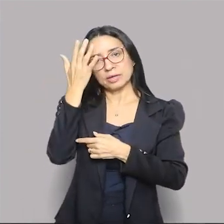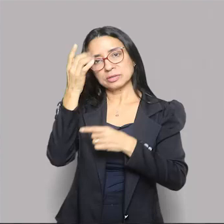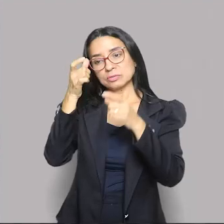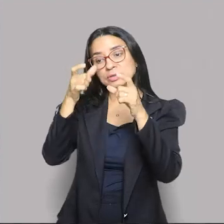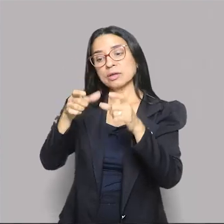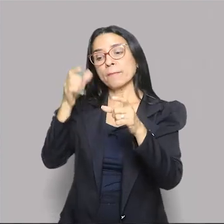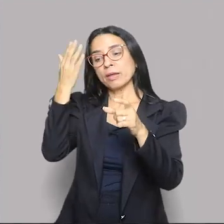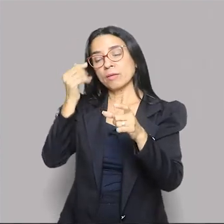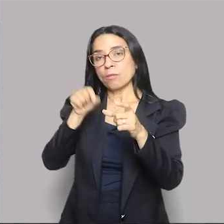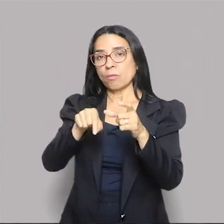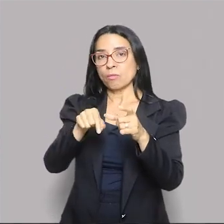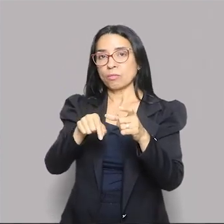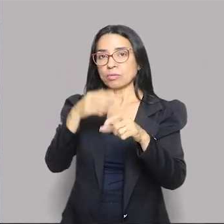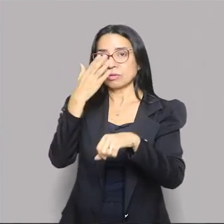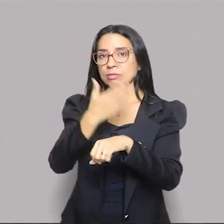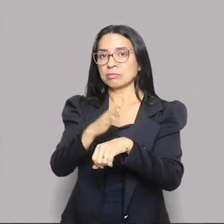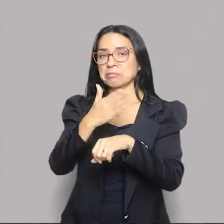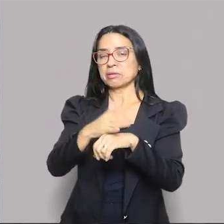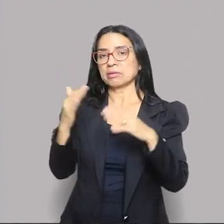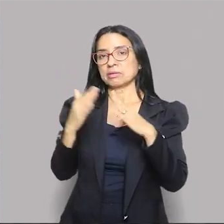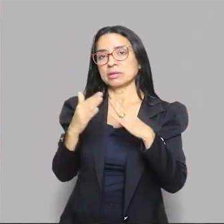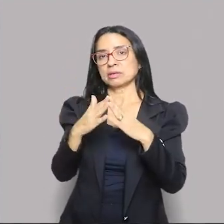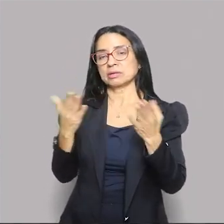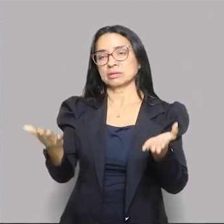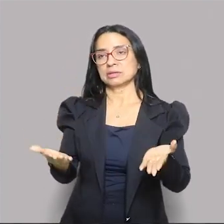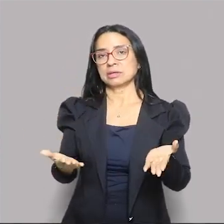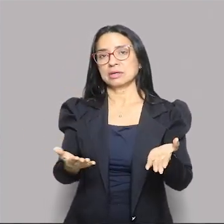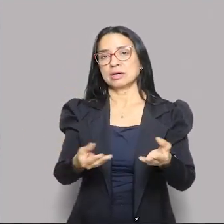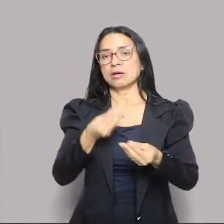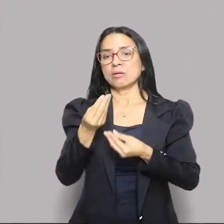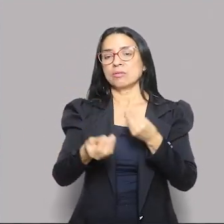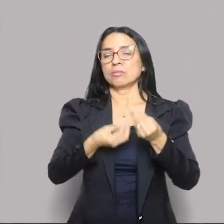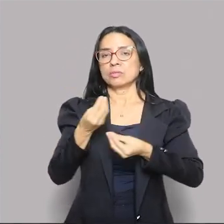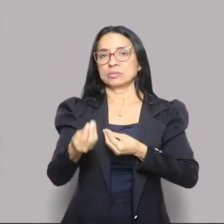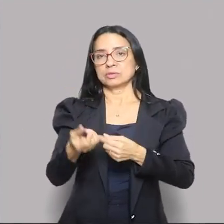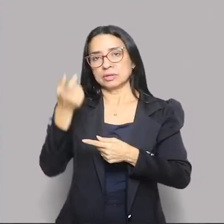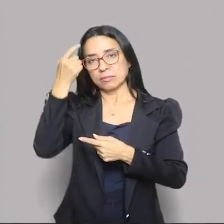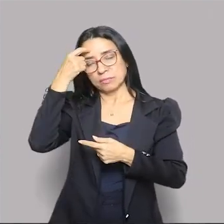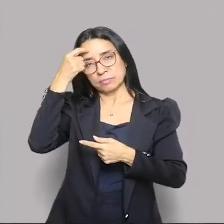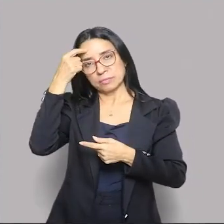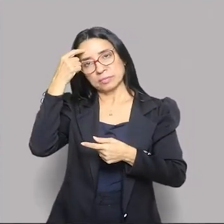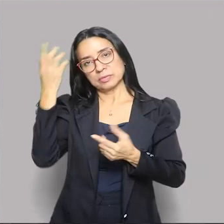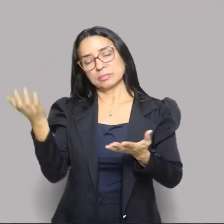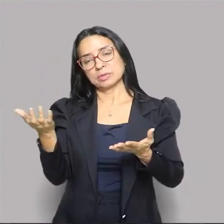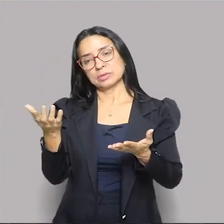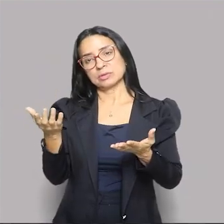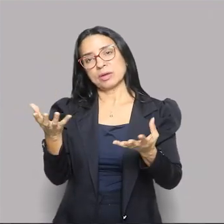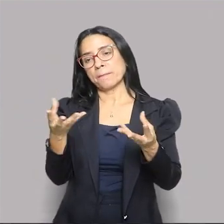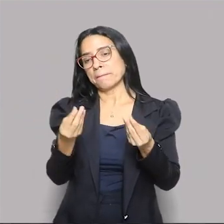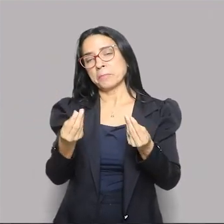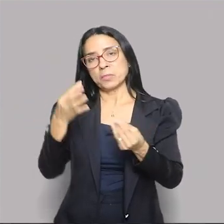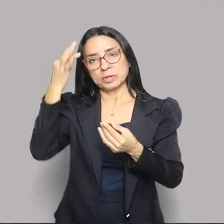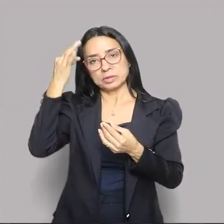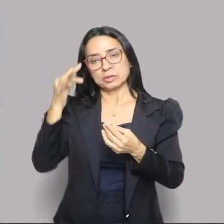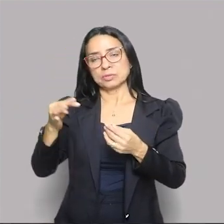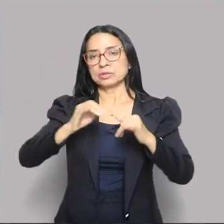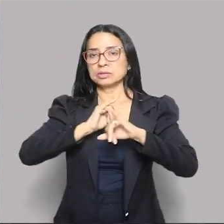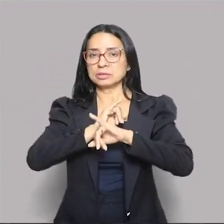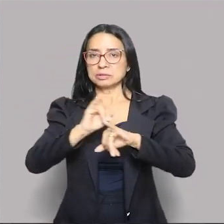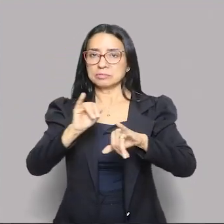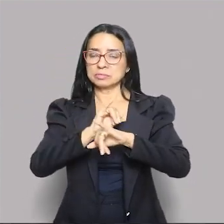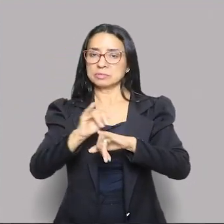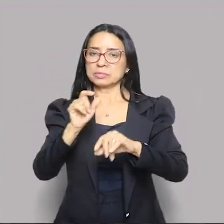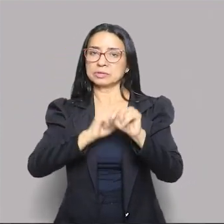Porque na hora da prova você não vai ter pesquisa. Mas, como você está condicionando a sua mente a tantas teorias, a tantas informações,